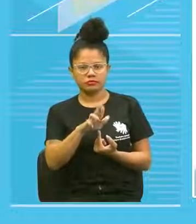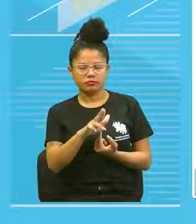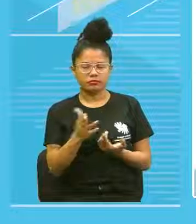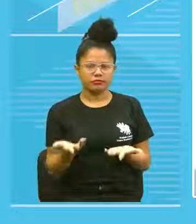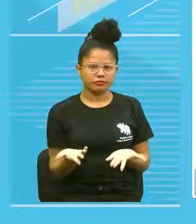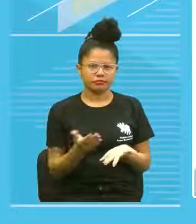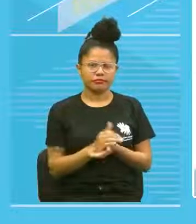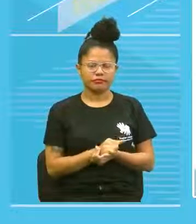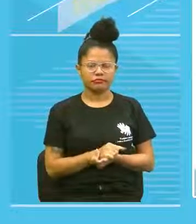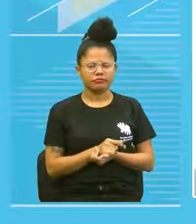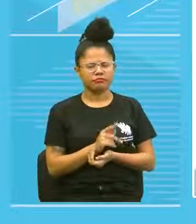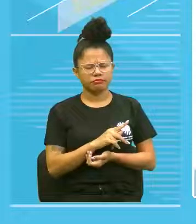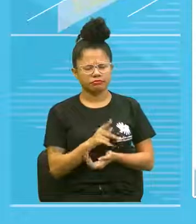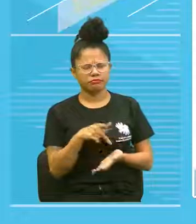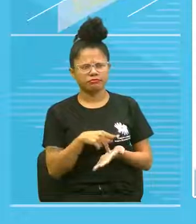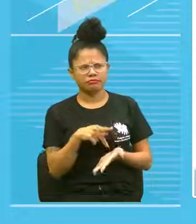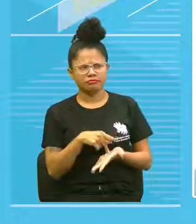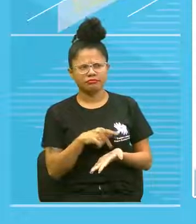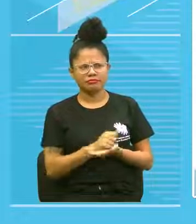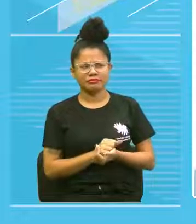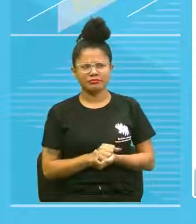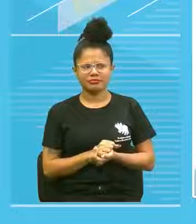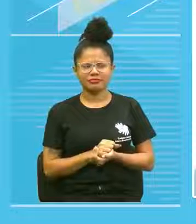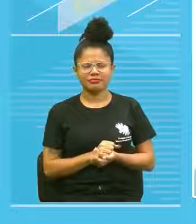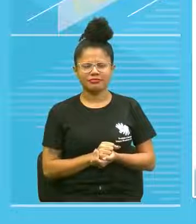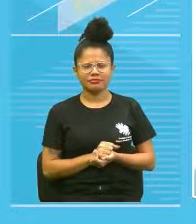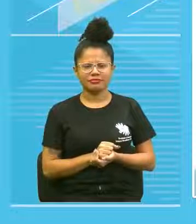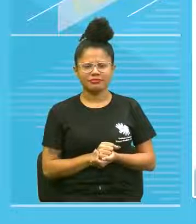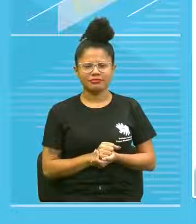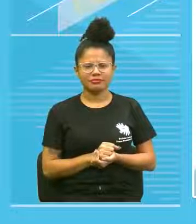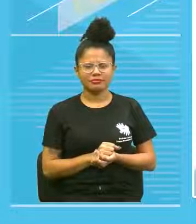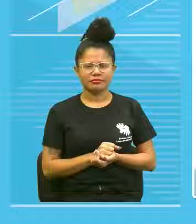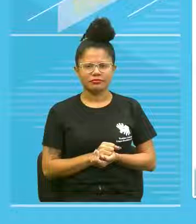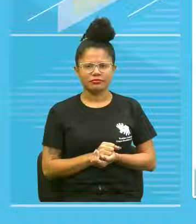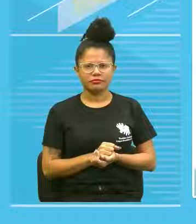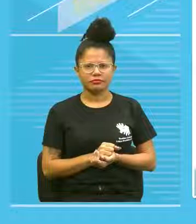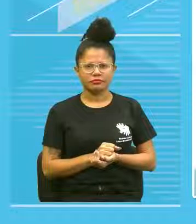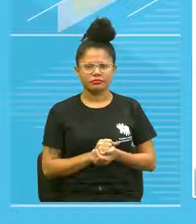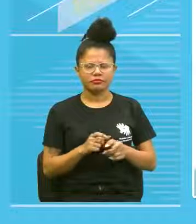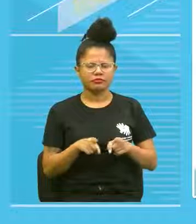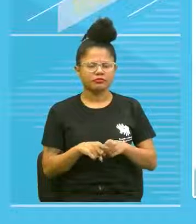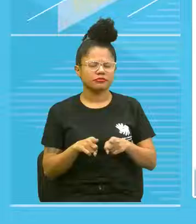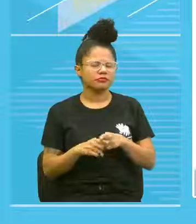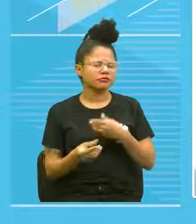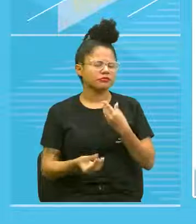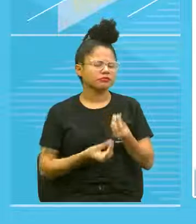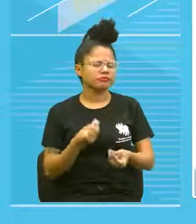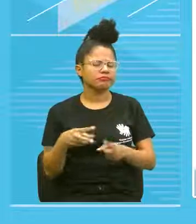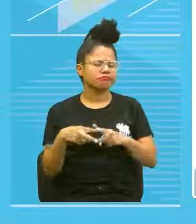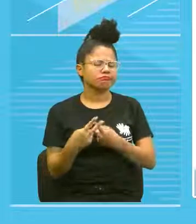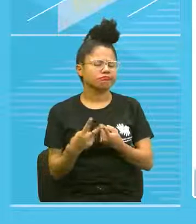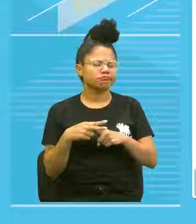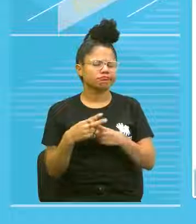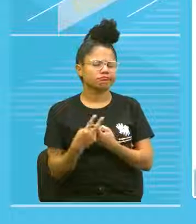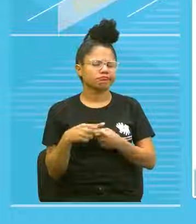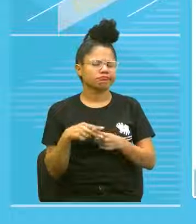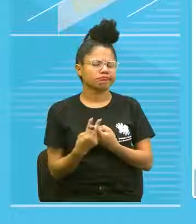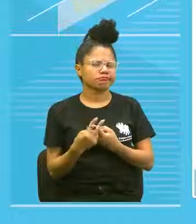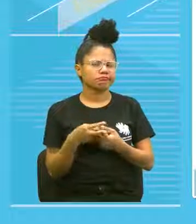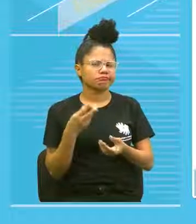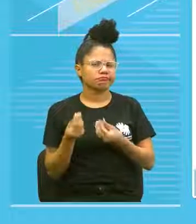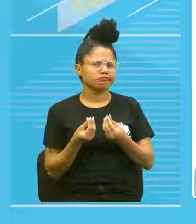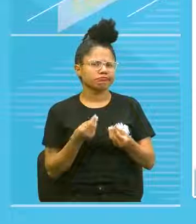o professor realmente caro o EA manutenção desses um